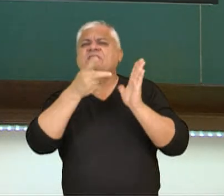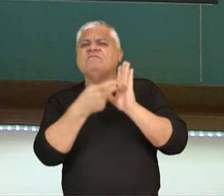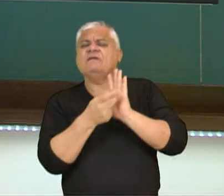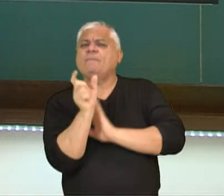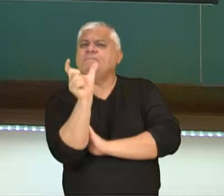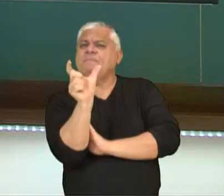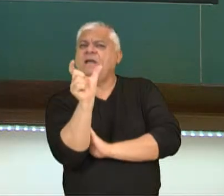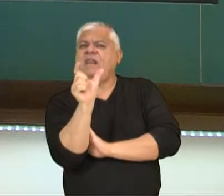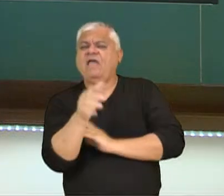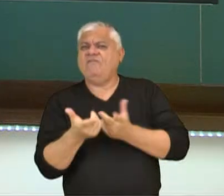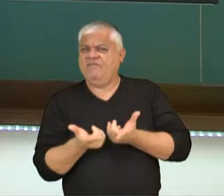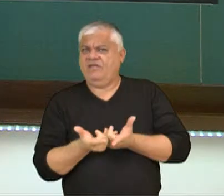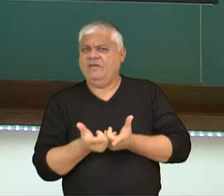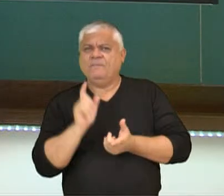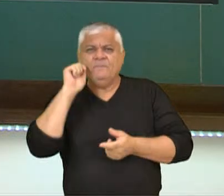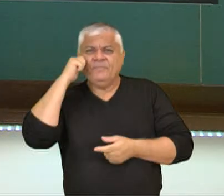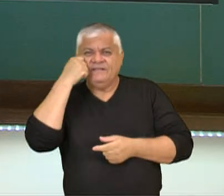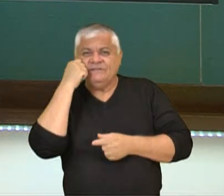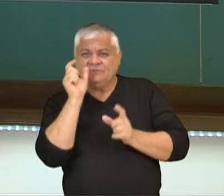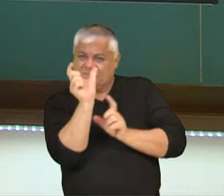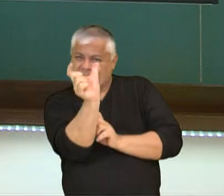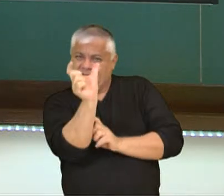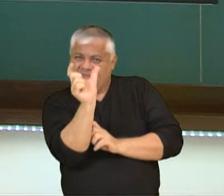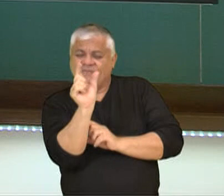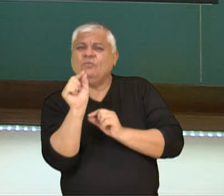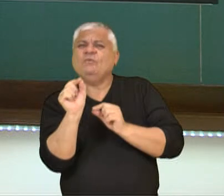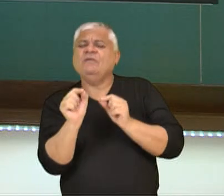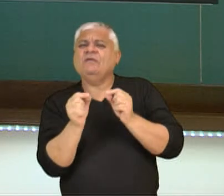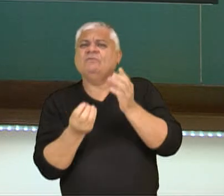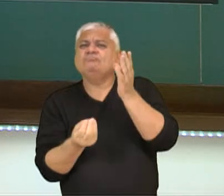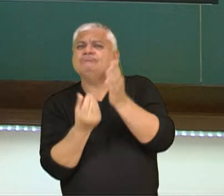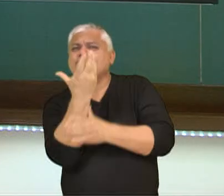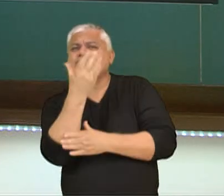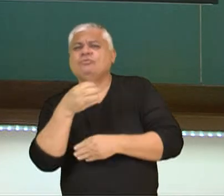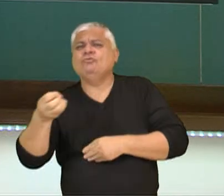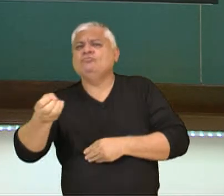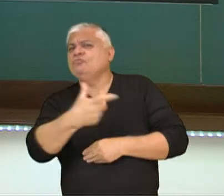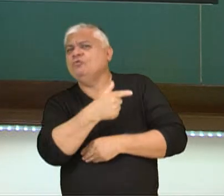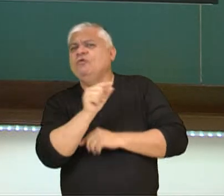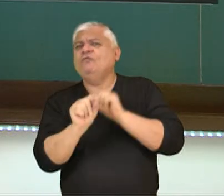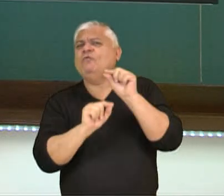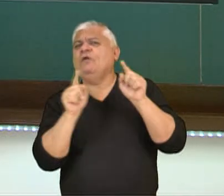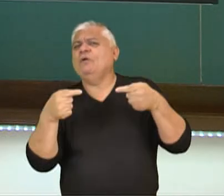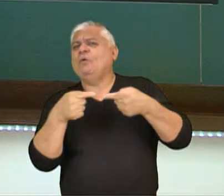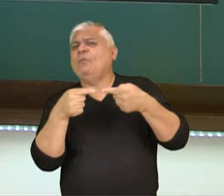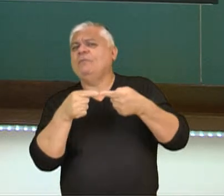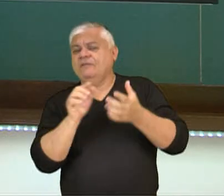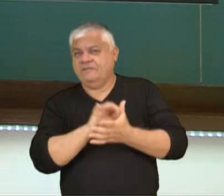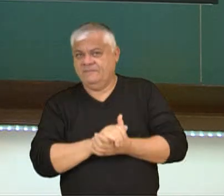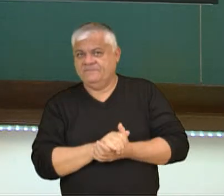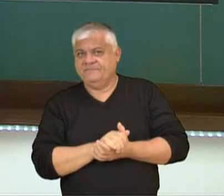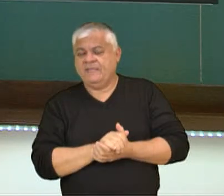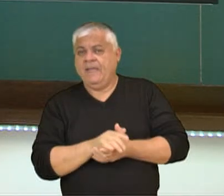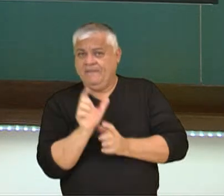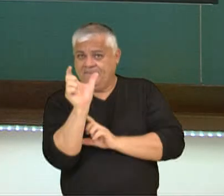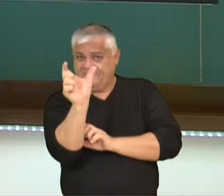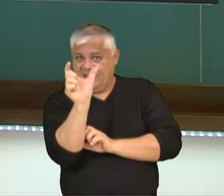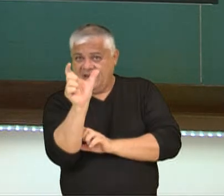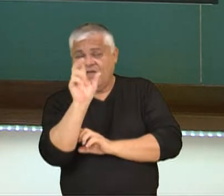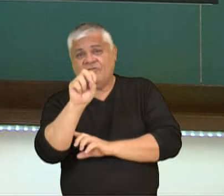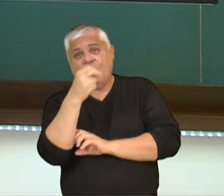negritado produz? Que processo de formação de palavra foi empregado na criação desse neologismo? Que palavra